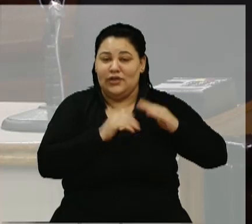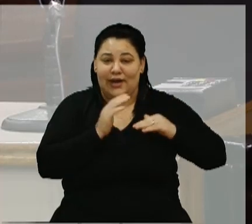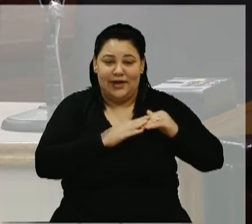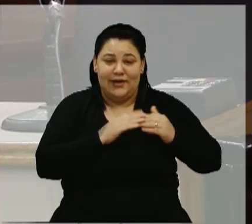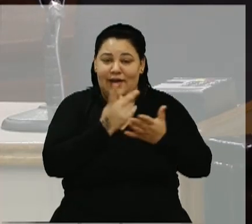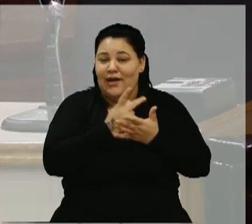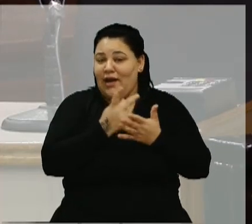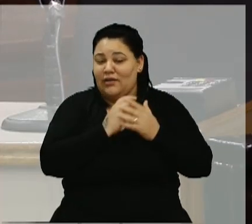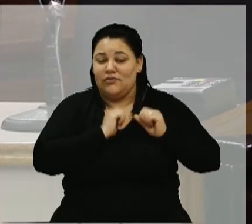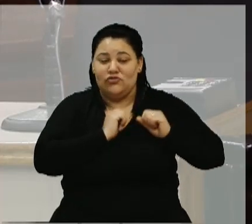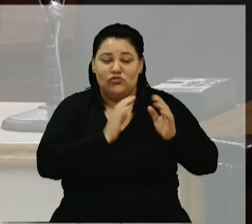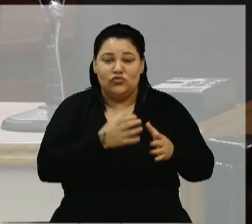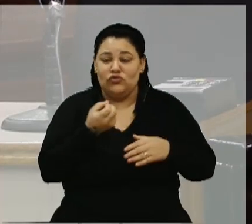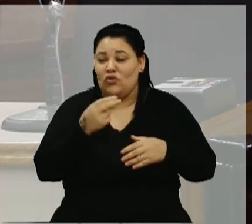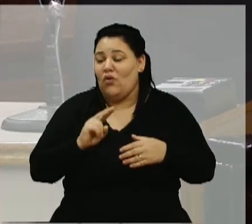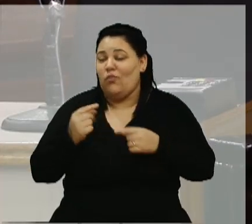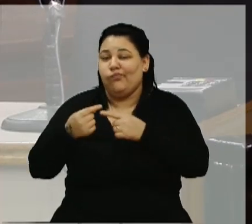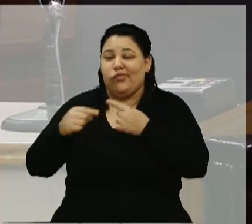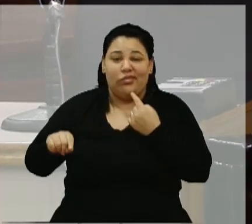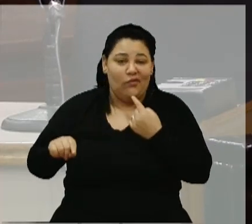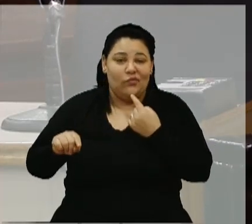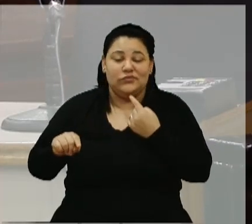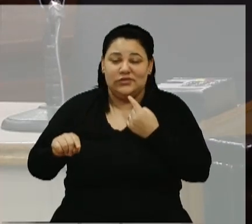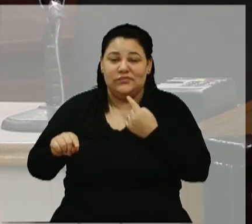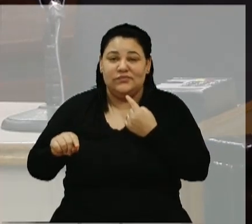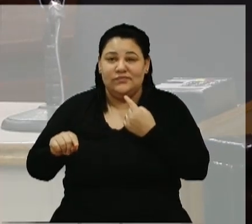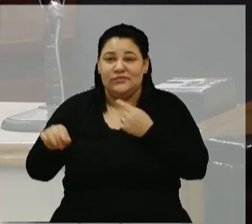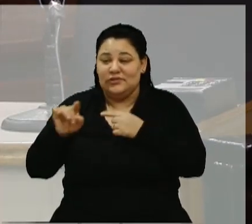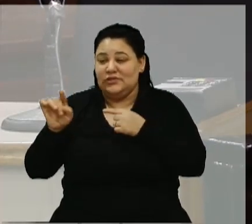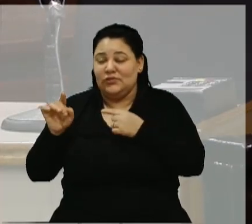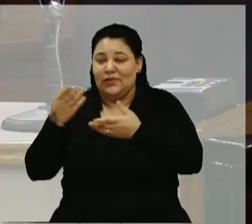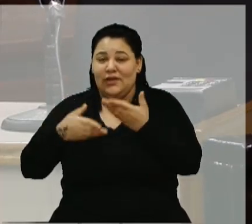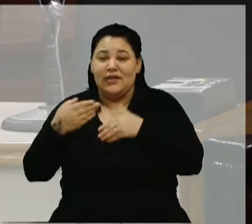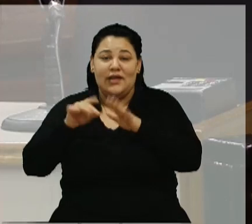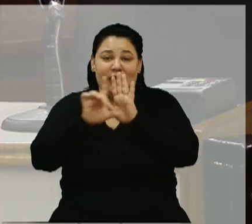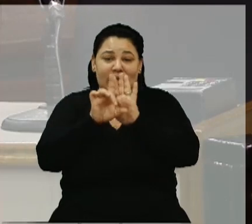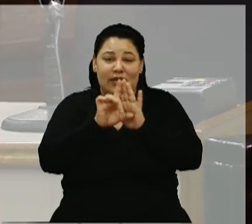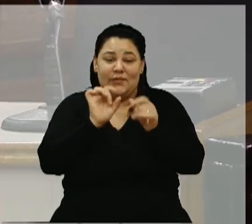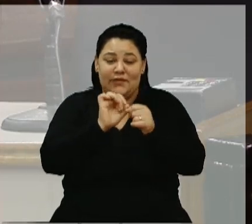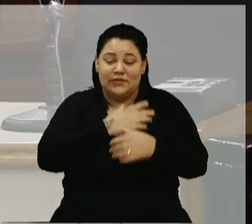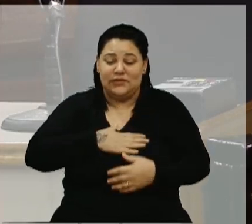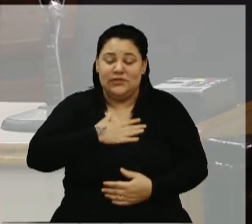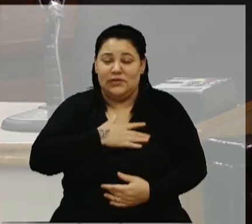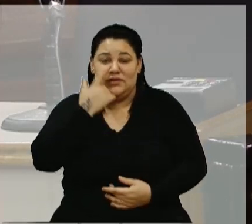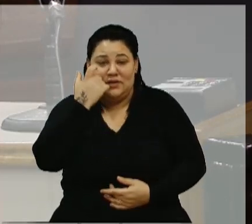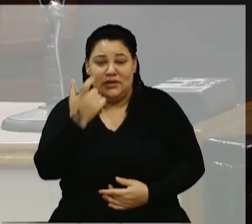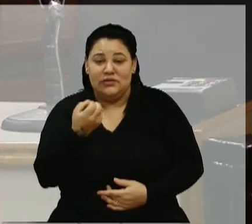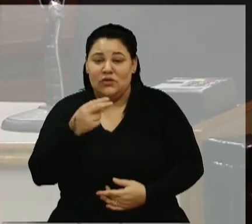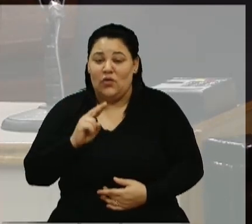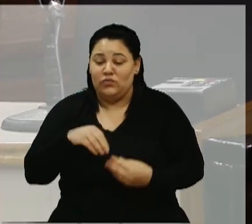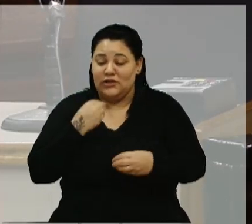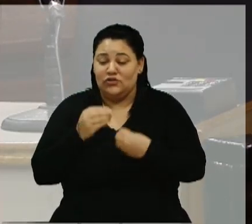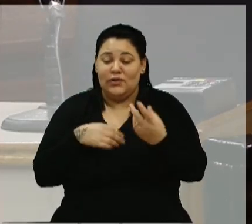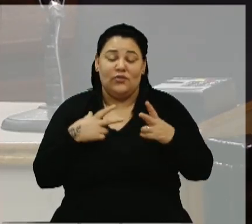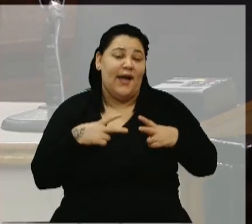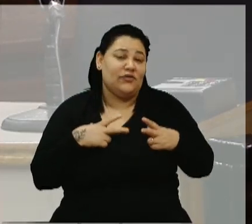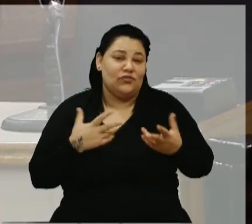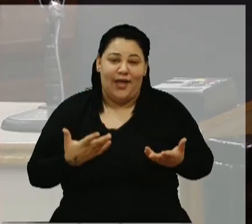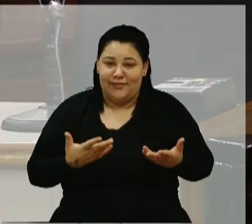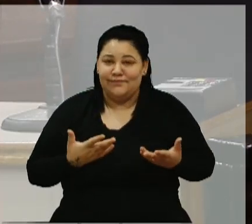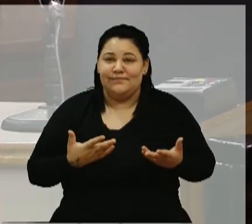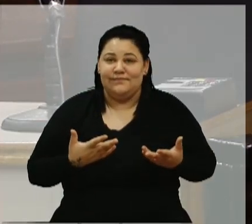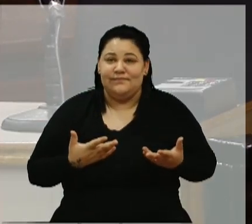ou praticá-lo contra disposição expressa de lei para satisfazer interesse ou sentimento pessoal, fecha aspas. Para Girão, o